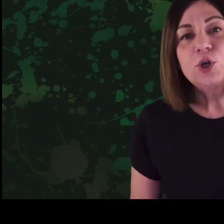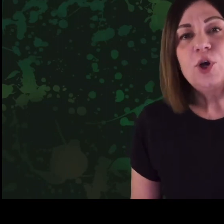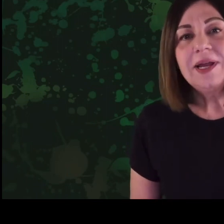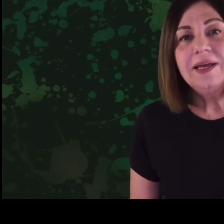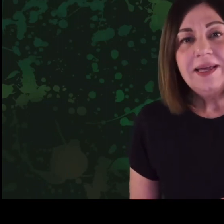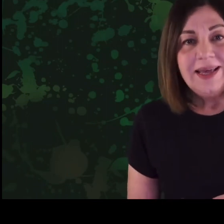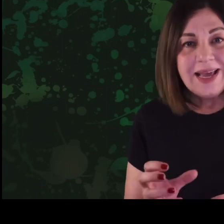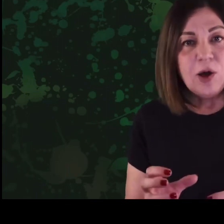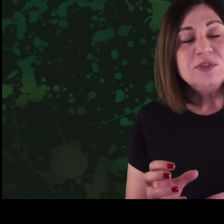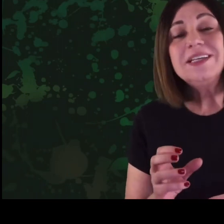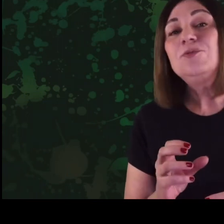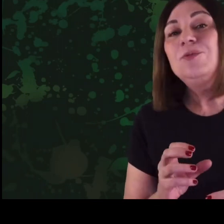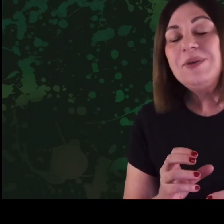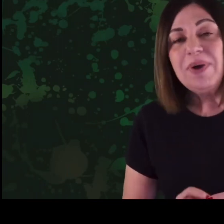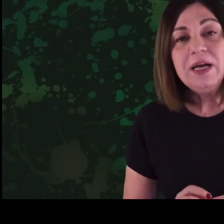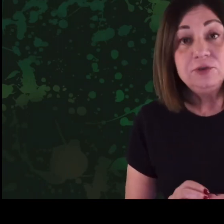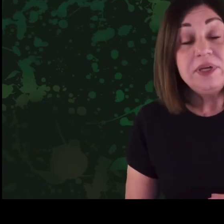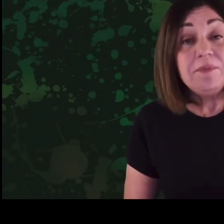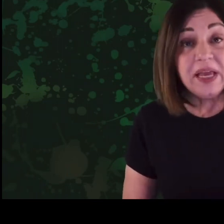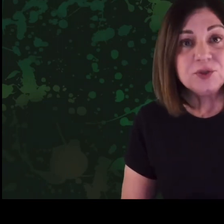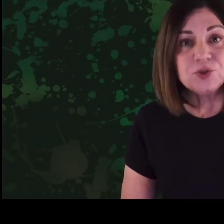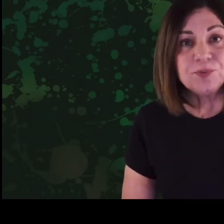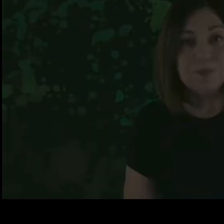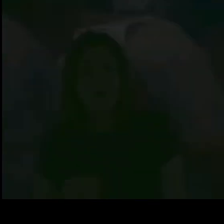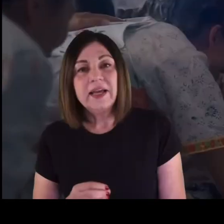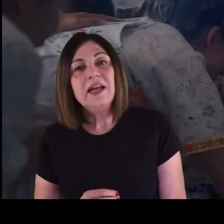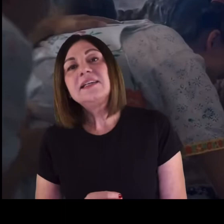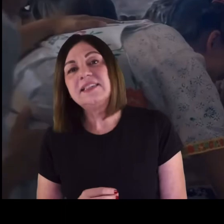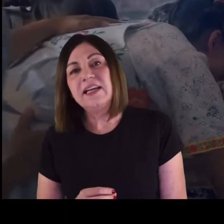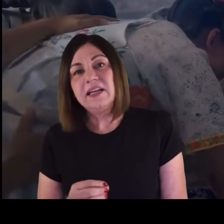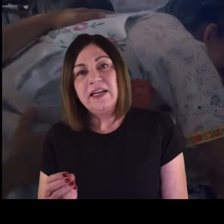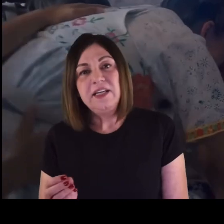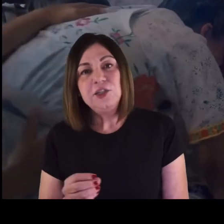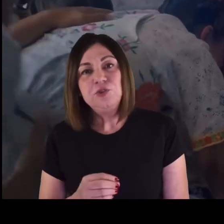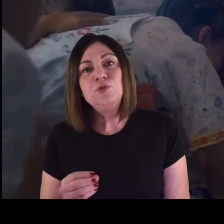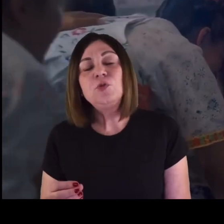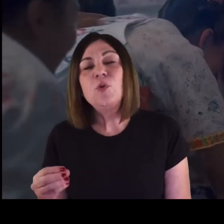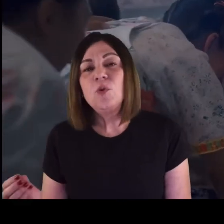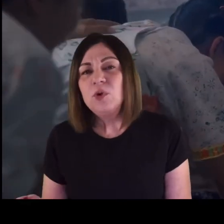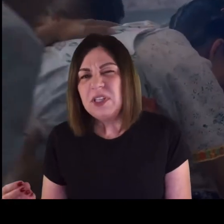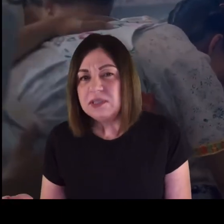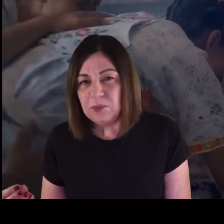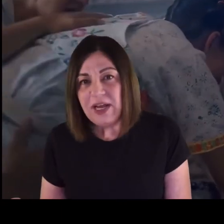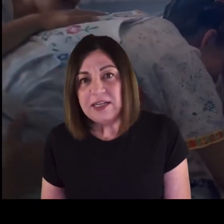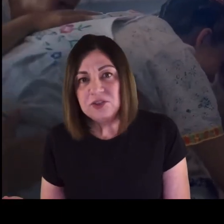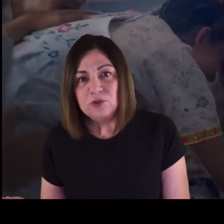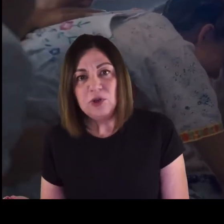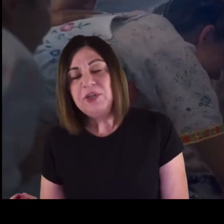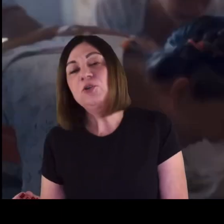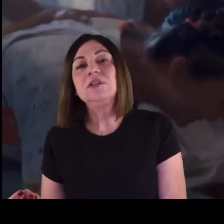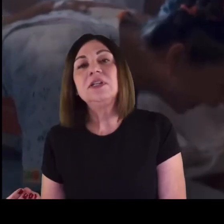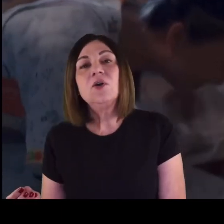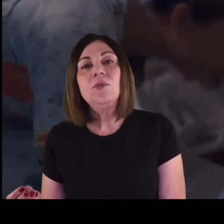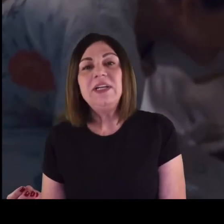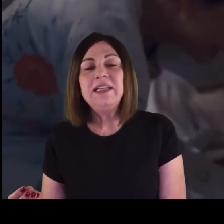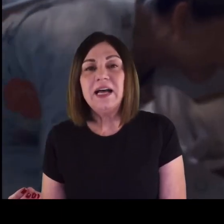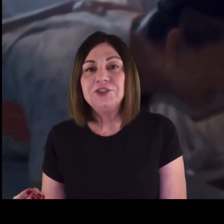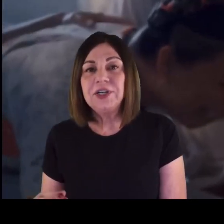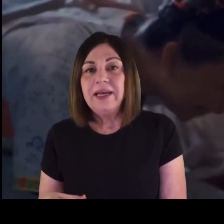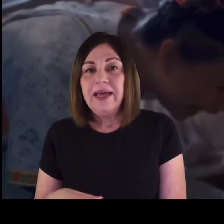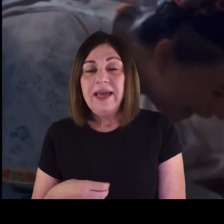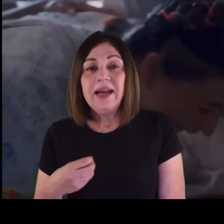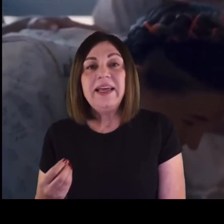descontrola, causa um impacto imenso. Aquela cena em que junto com outras mulheres num dormitório da